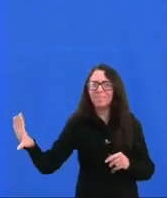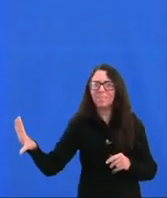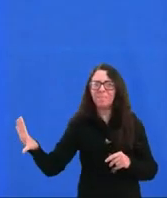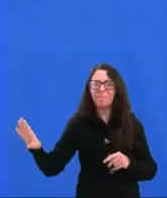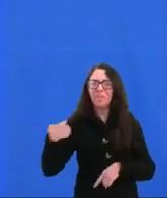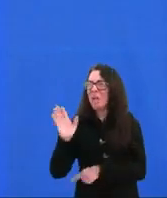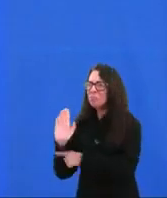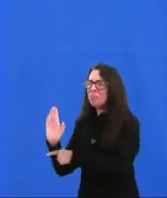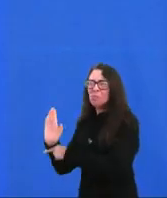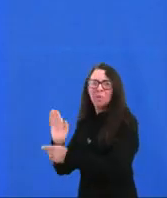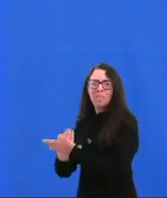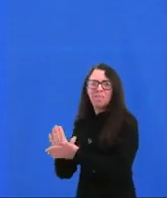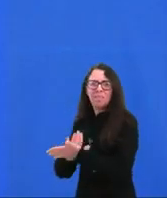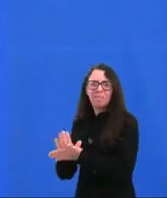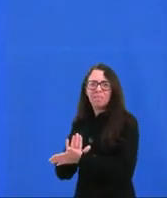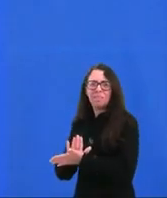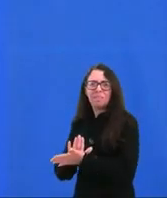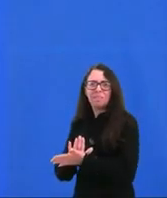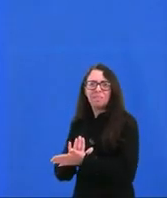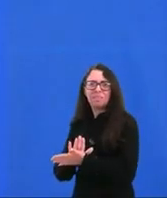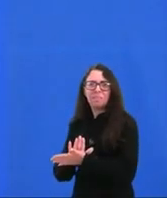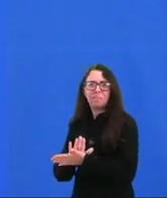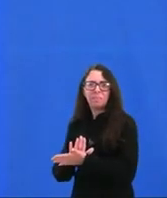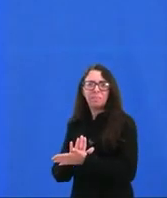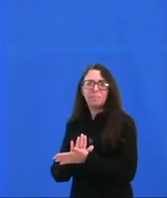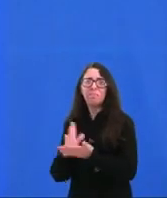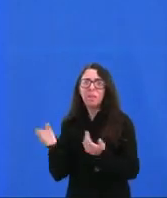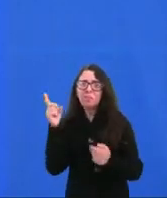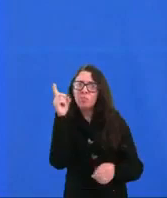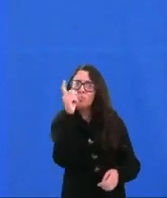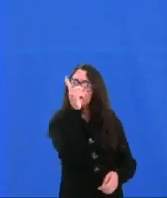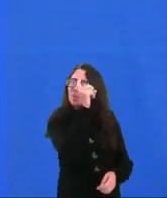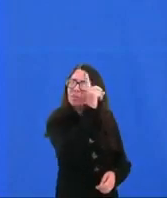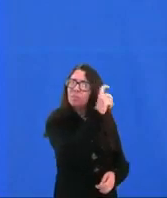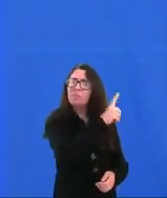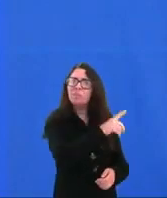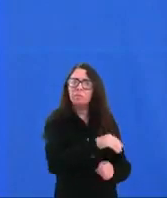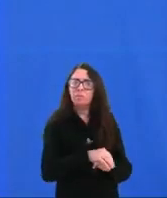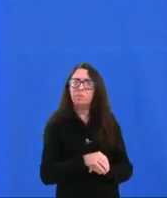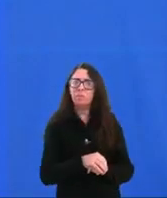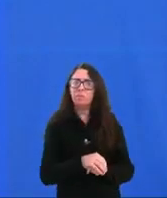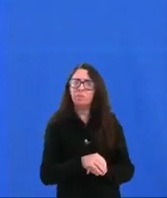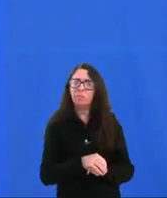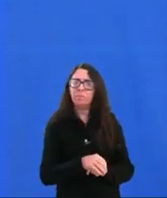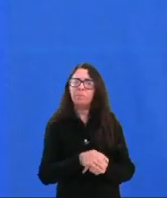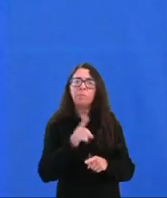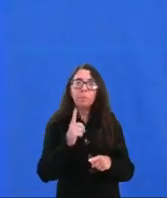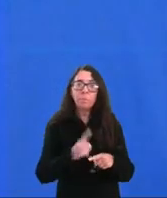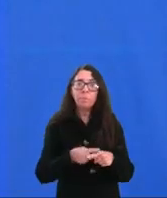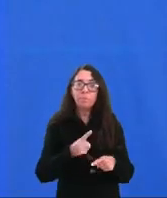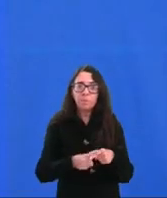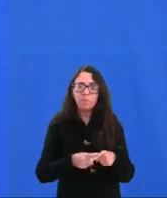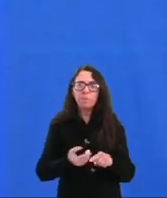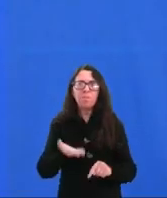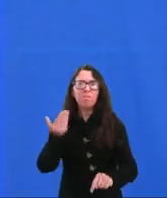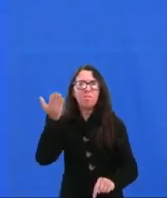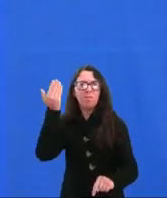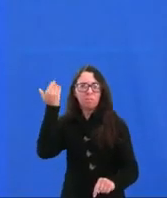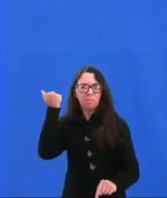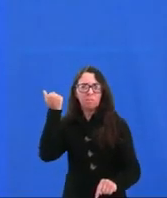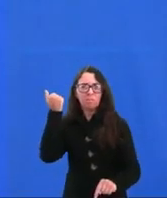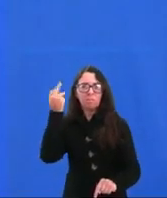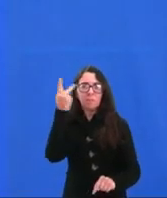falavam a língua grega, né? E os hebreus são aqueles que falavam a língua aramaica. Então aqui diz o